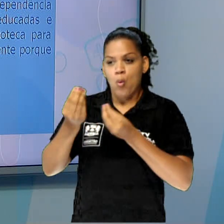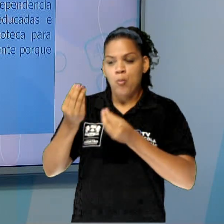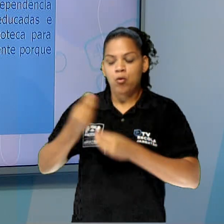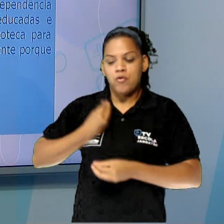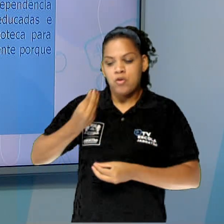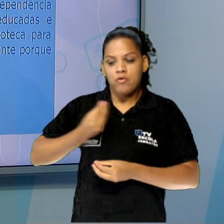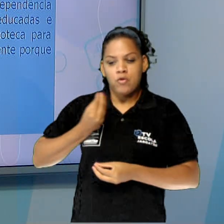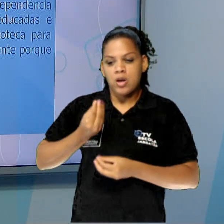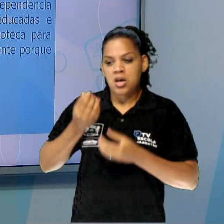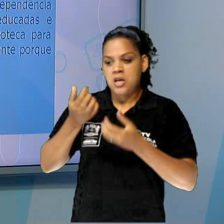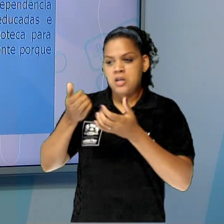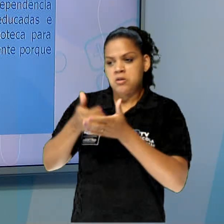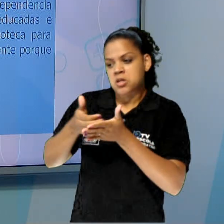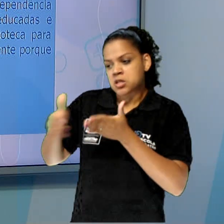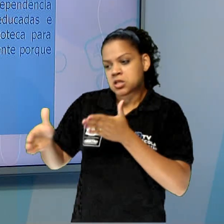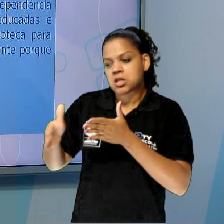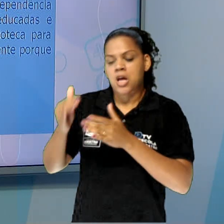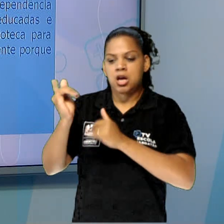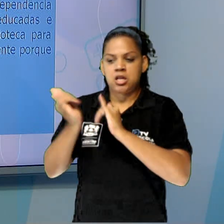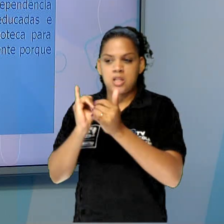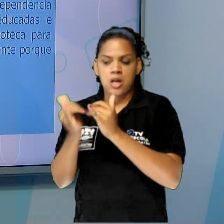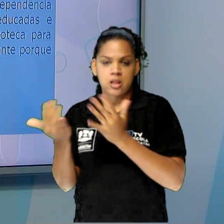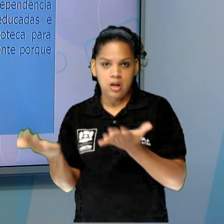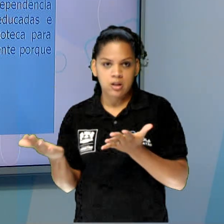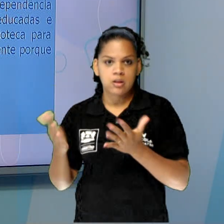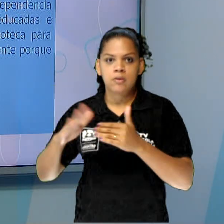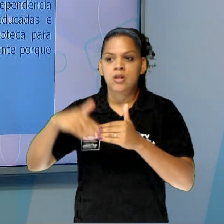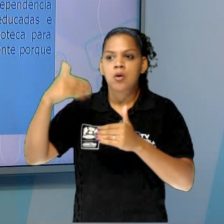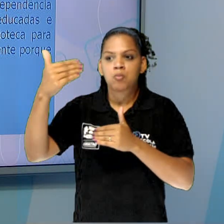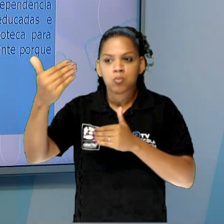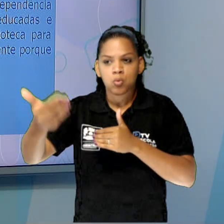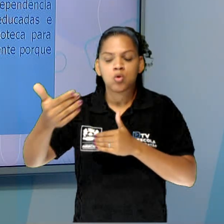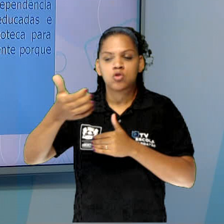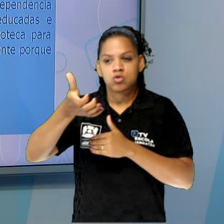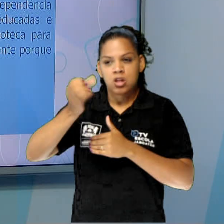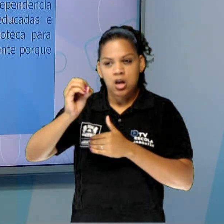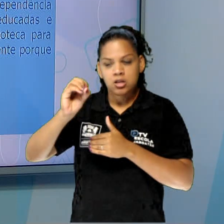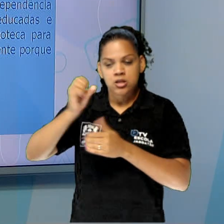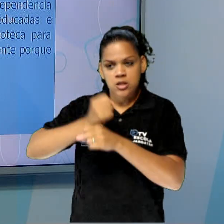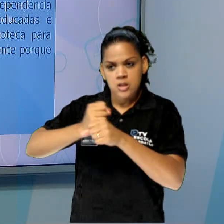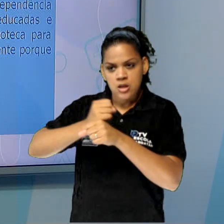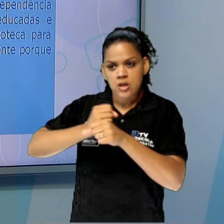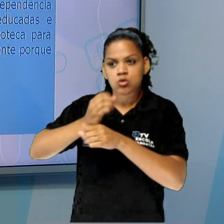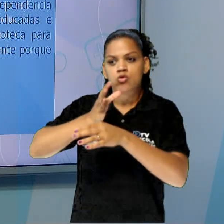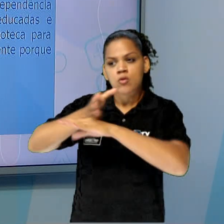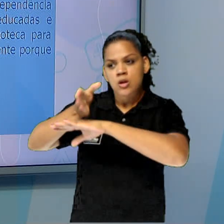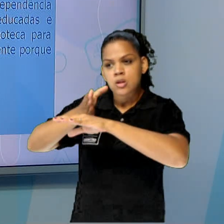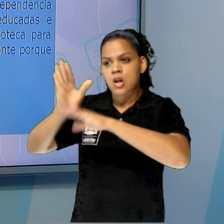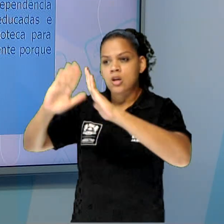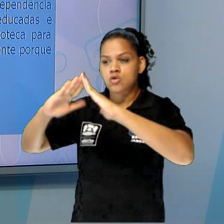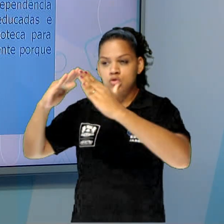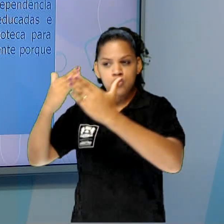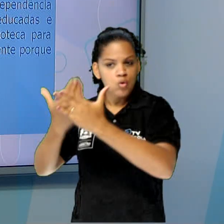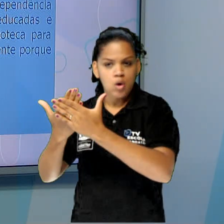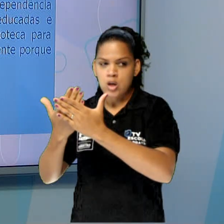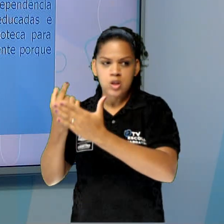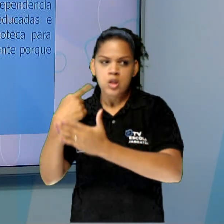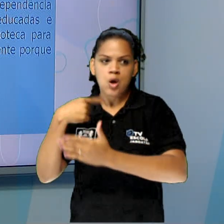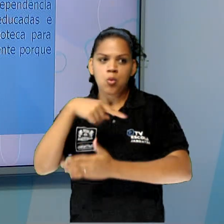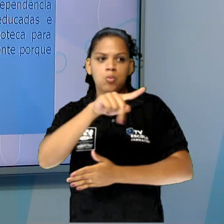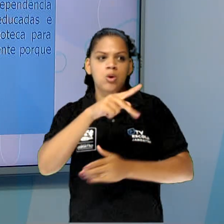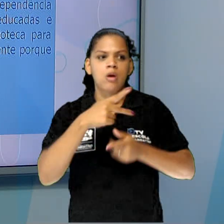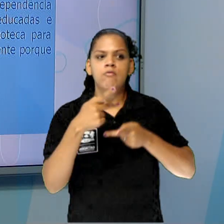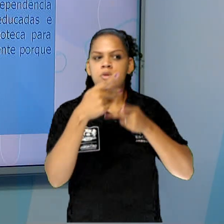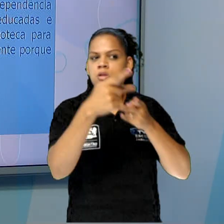nasceram uma década depois foram educadas e frequentaram a escola com a possibilidade de não recorrer à biblioteca para consultar